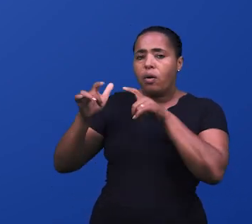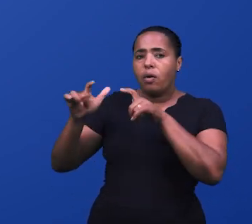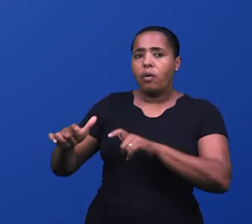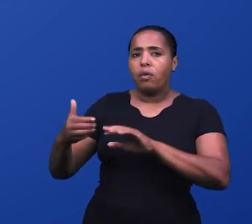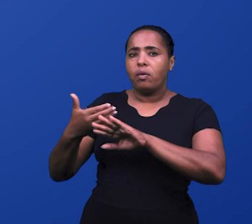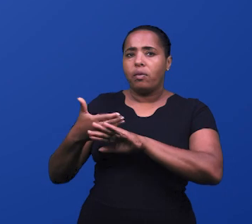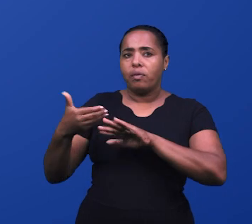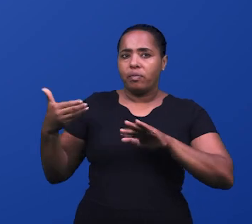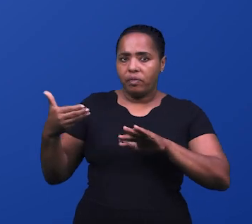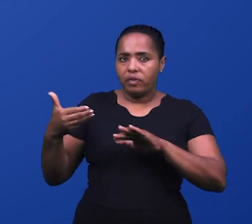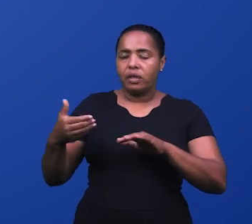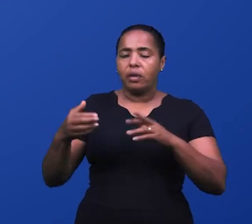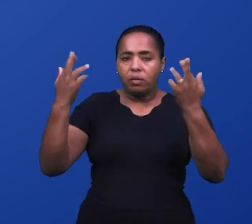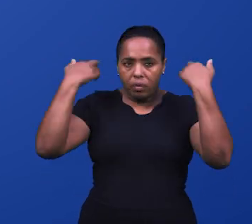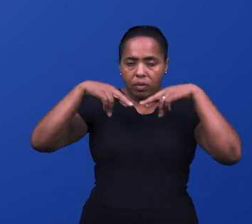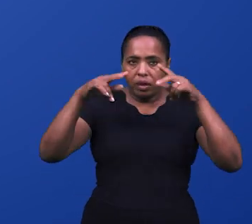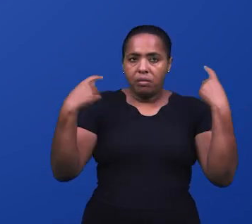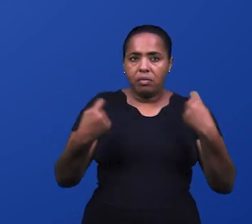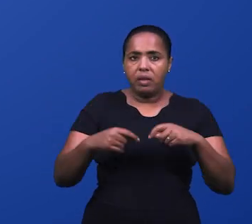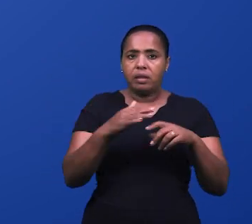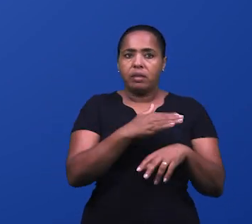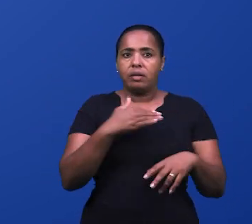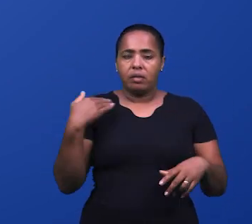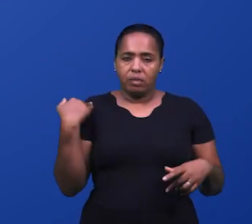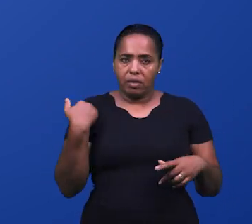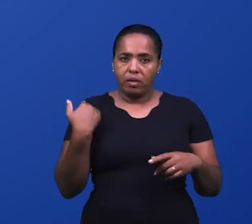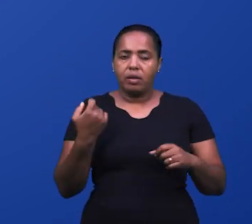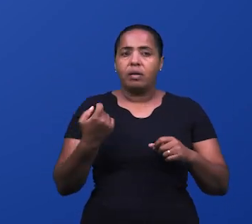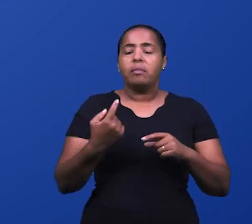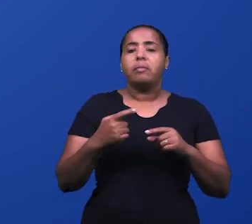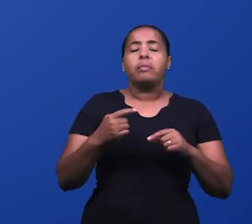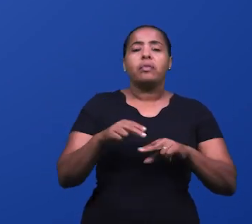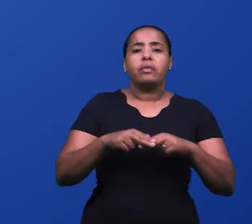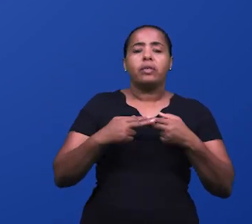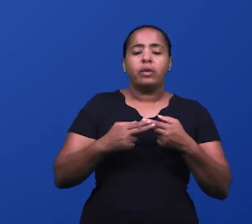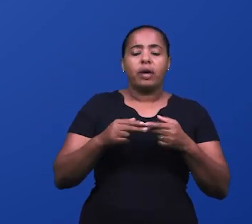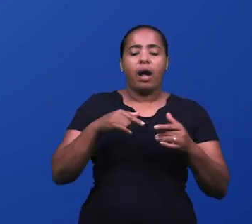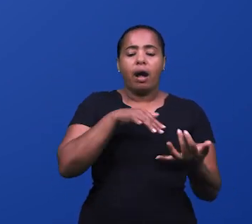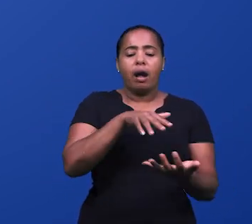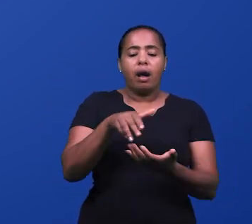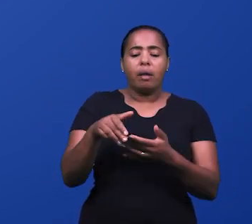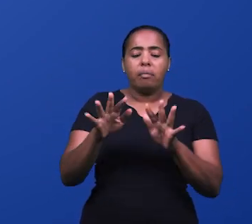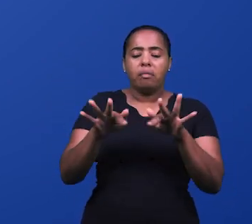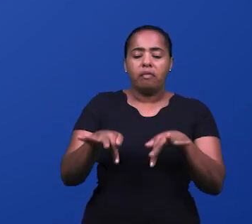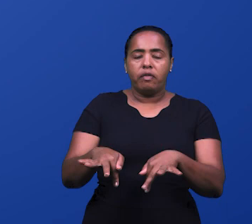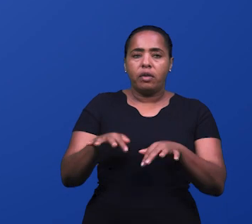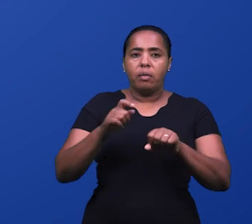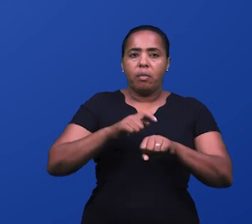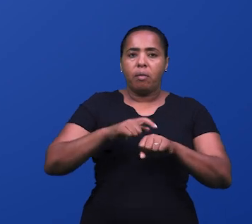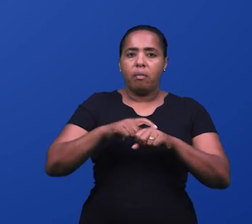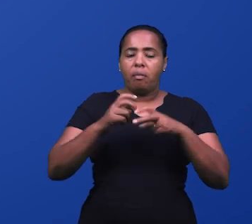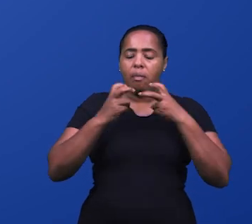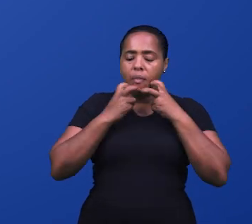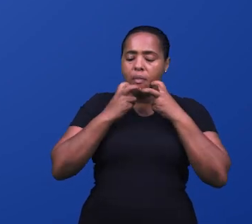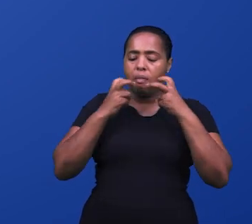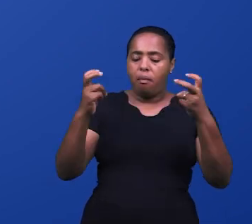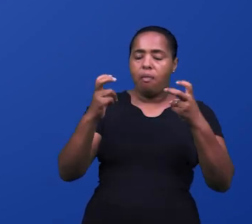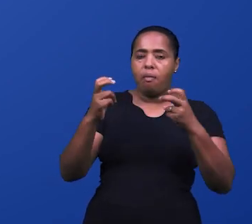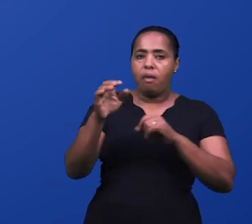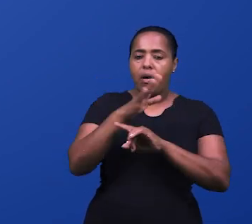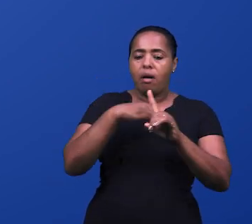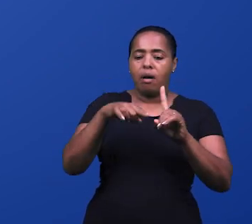cordeiro precisava morrer. Ou seja, ele encerrou o seu ministério terreno naquele brado. Morreu pelos